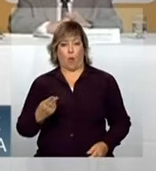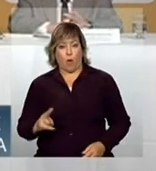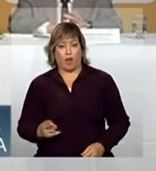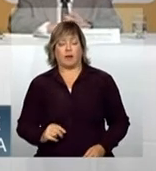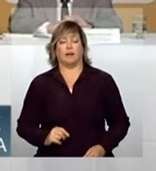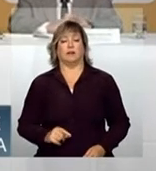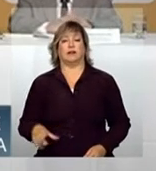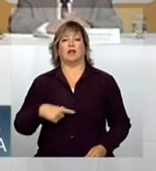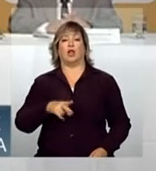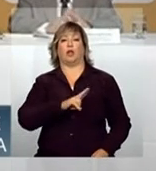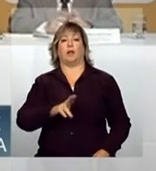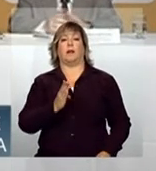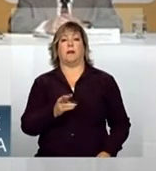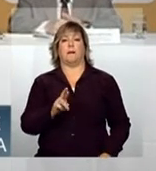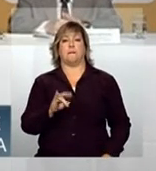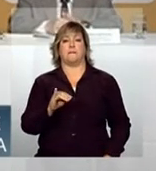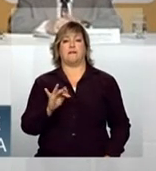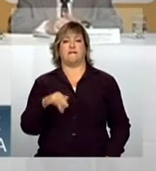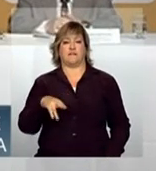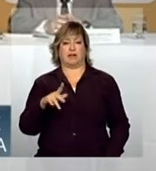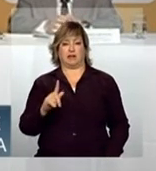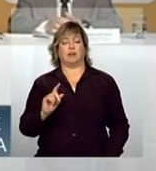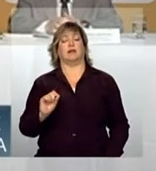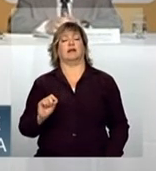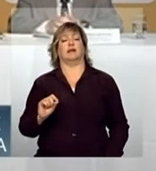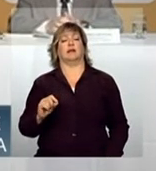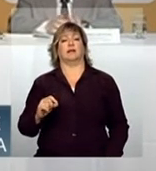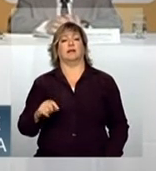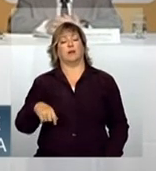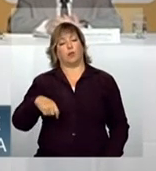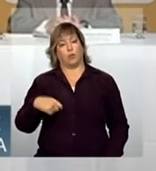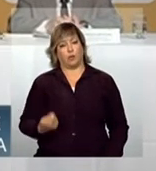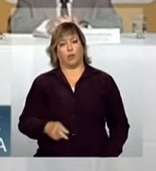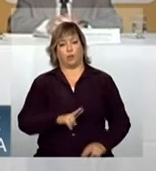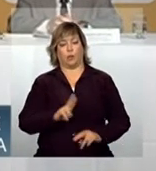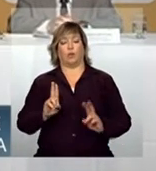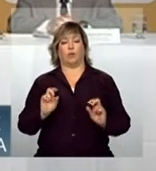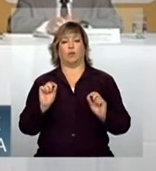chamado debriefing, para mim é uma reunião de avaliação, mas na linguagem técnica,